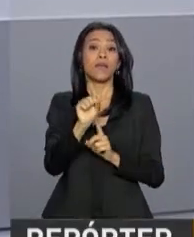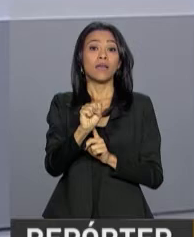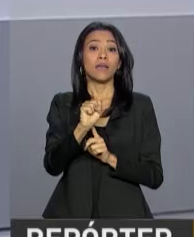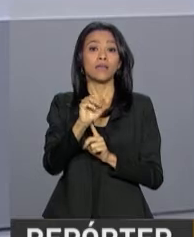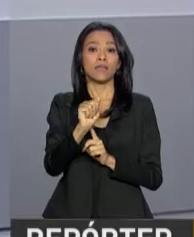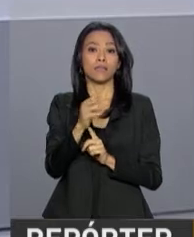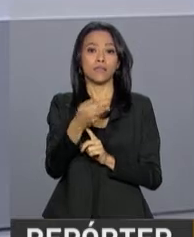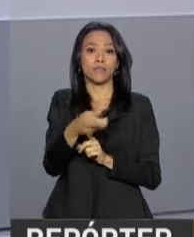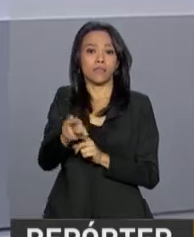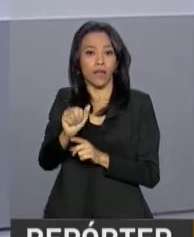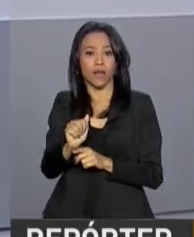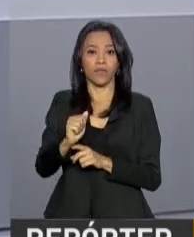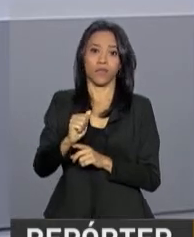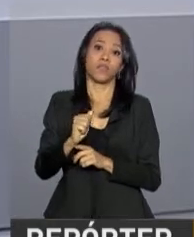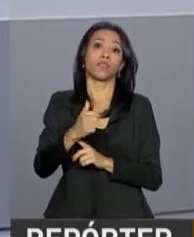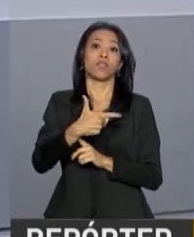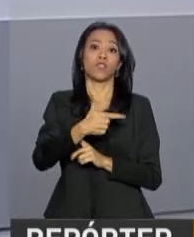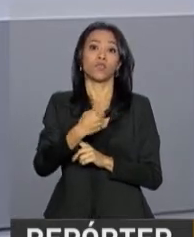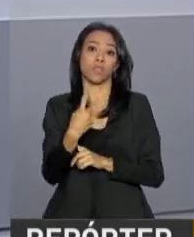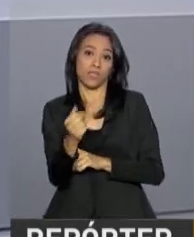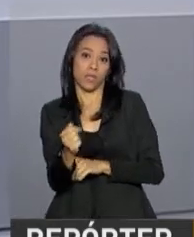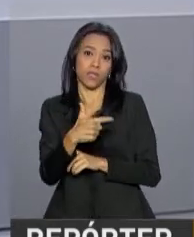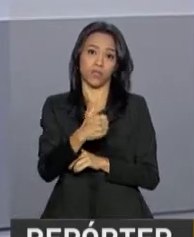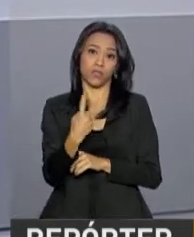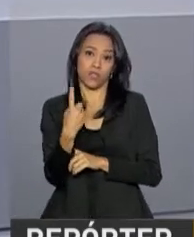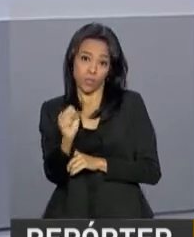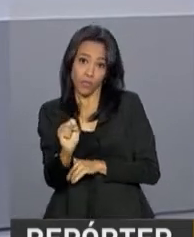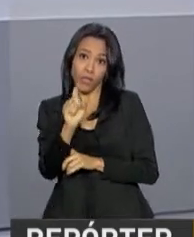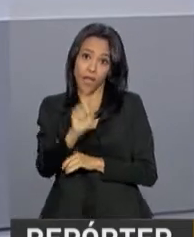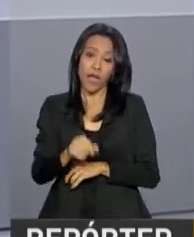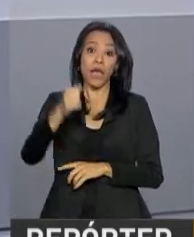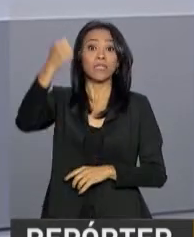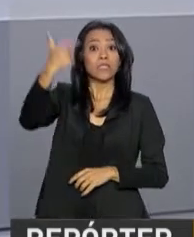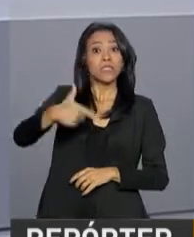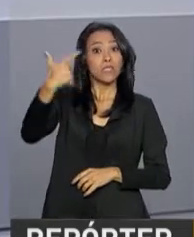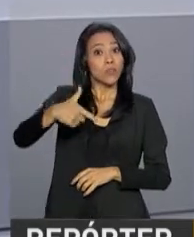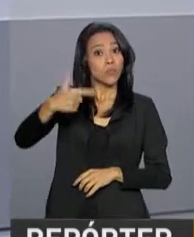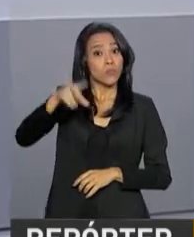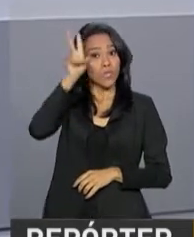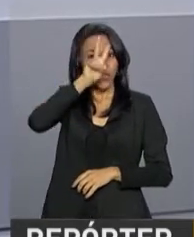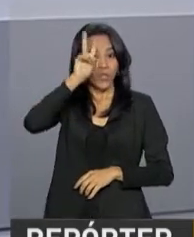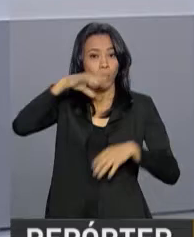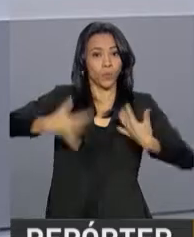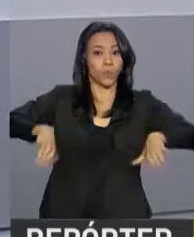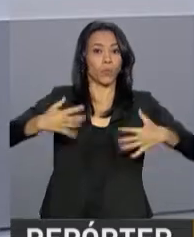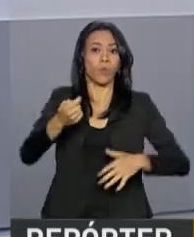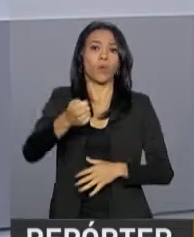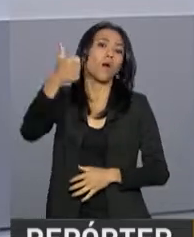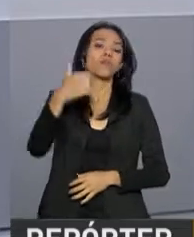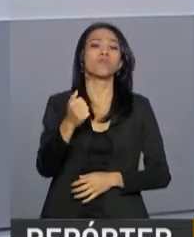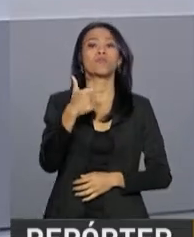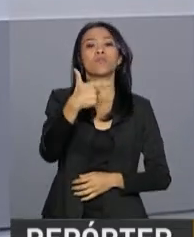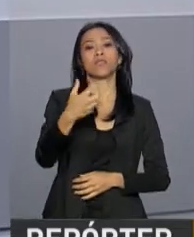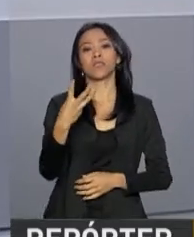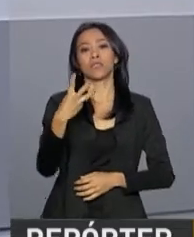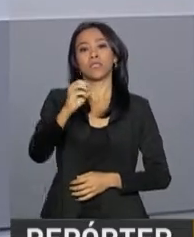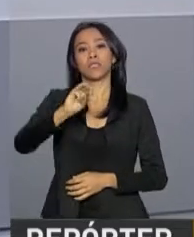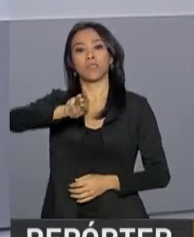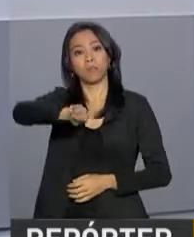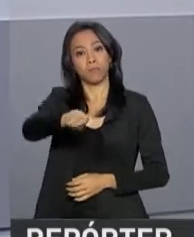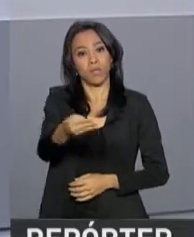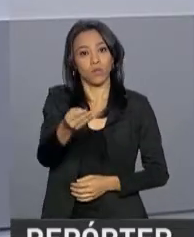2017 e 2018 será a segunda maior da história com quase 230 milhões de toneladas